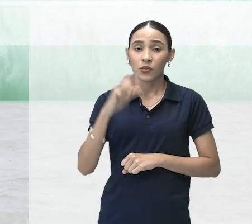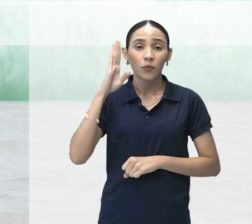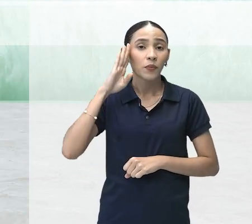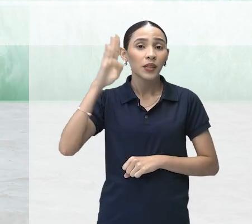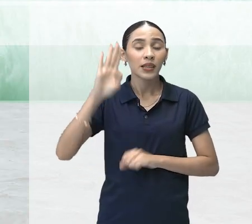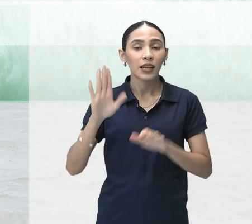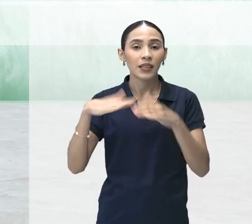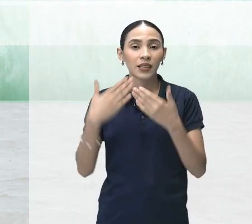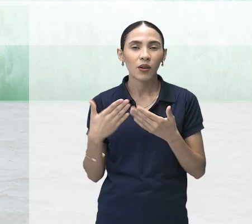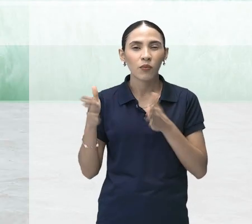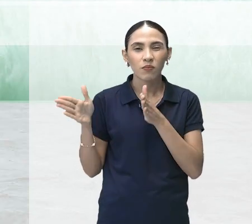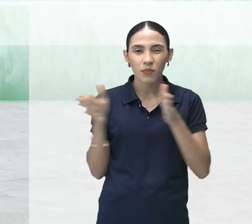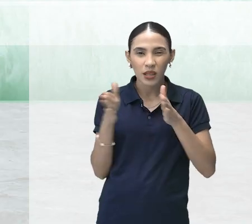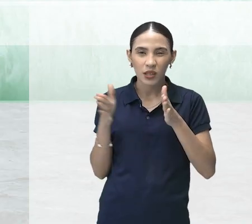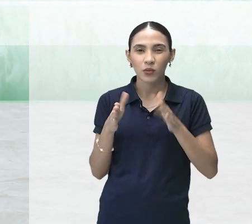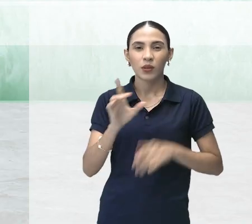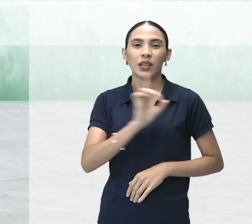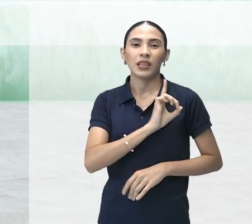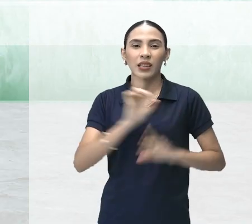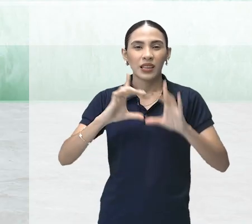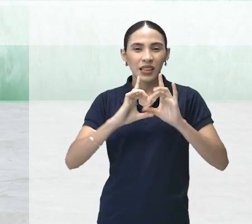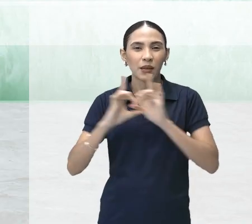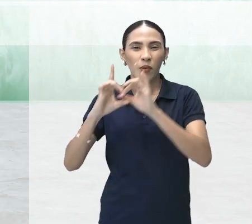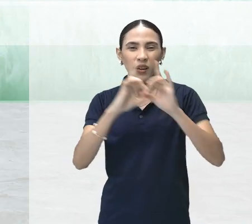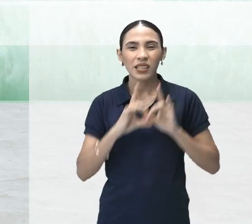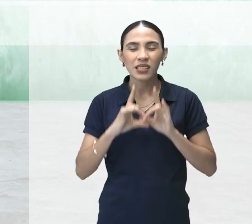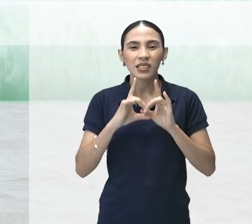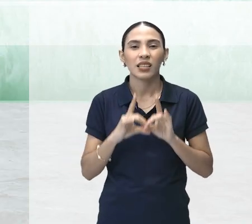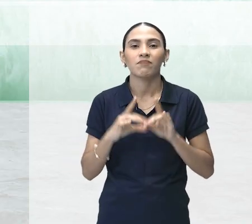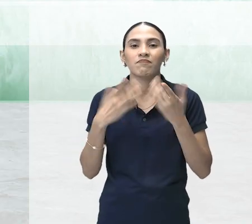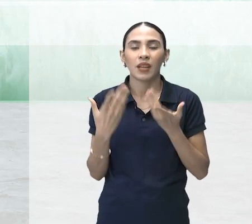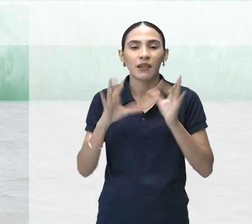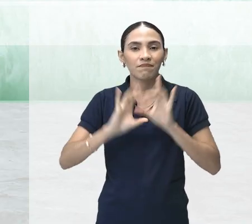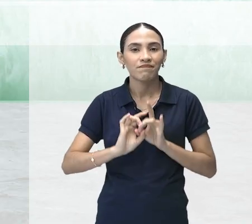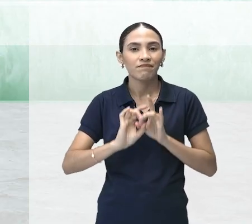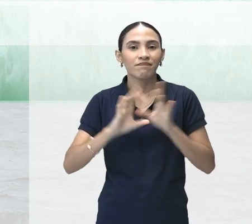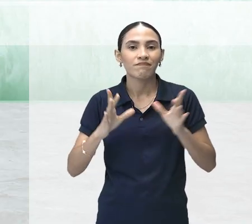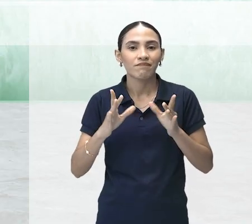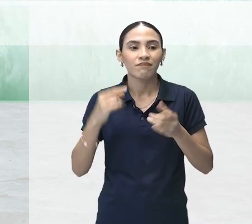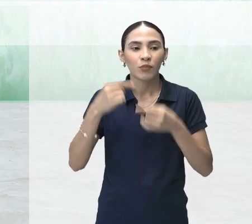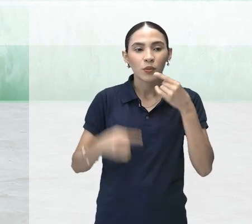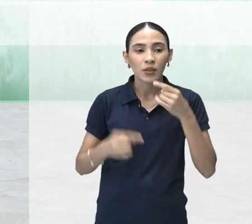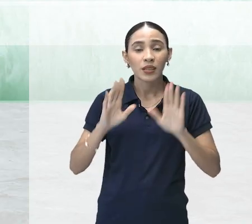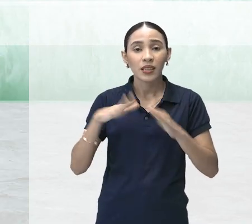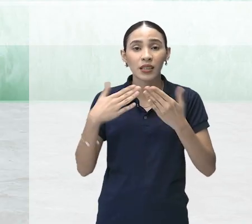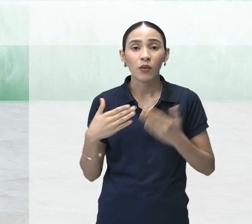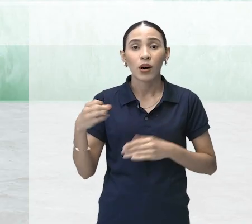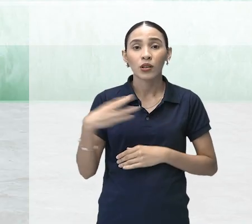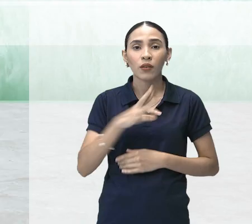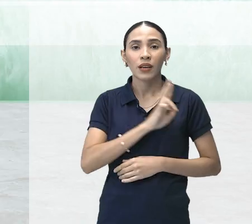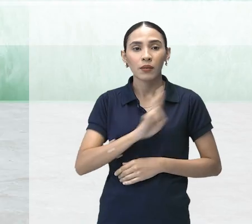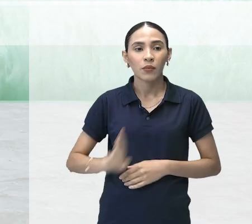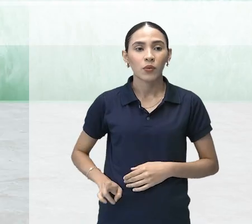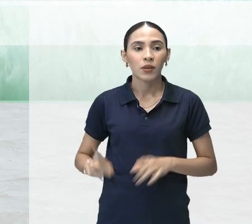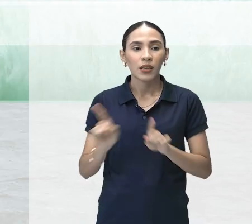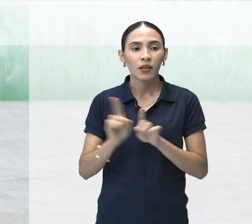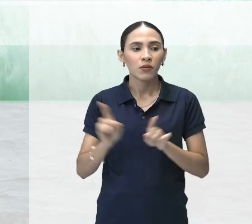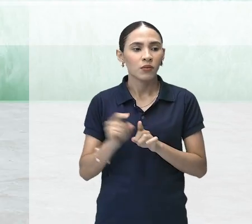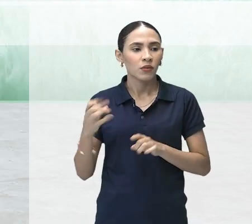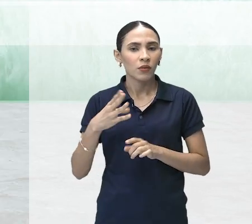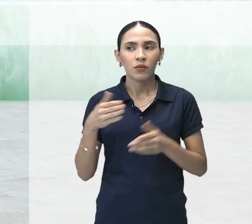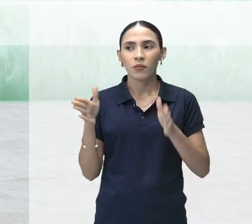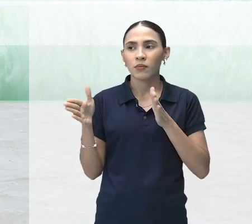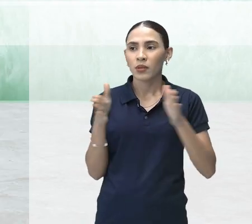período, a democracia ela ficou à margem, certo? Então, a Nova República é o período da